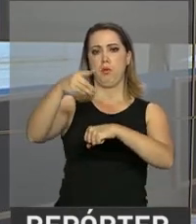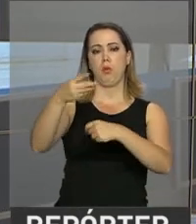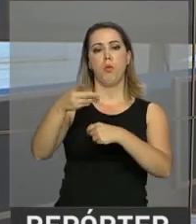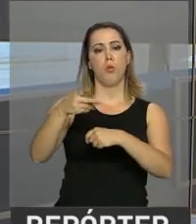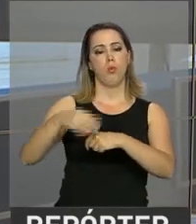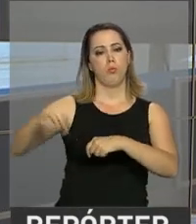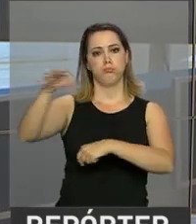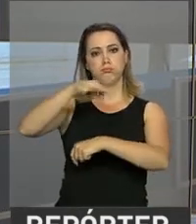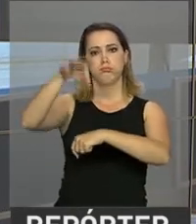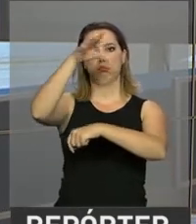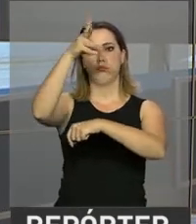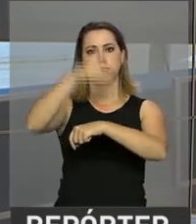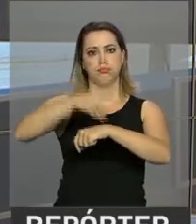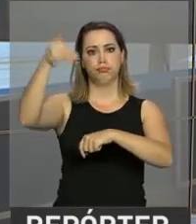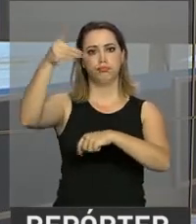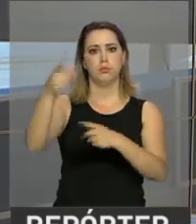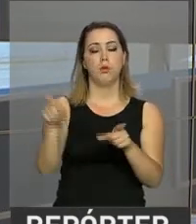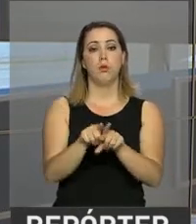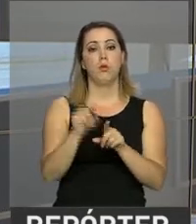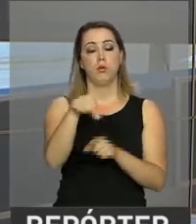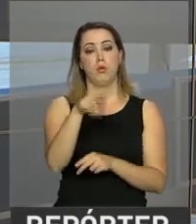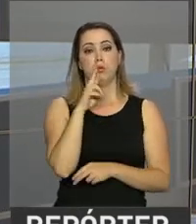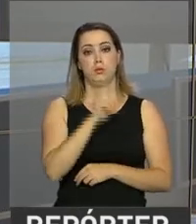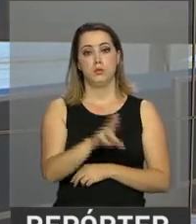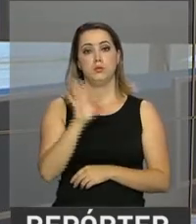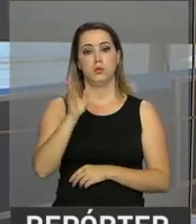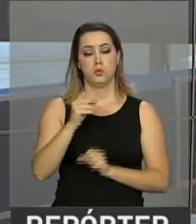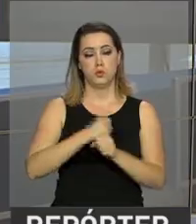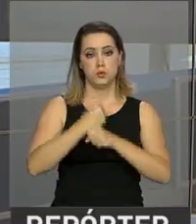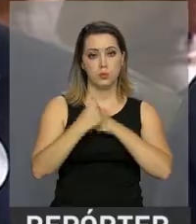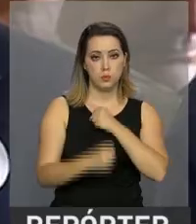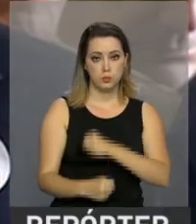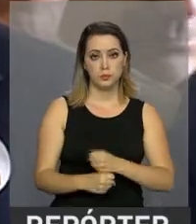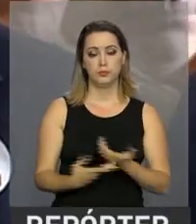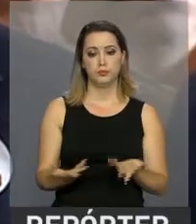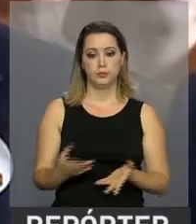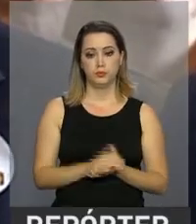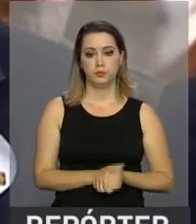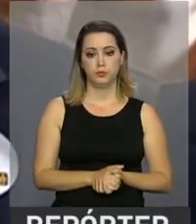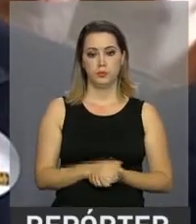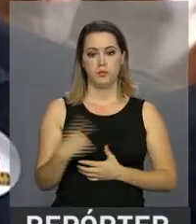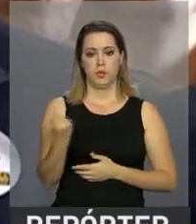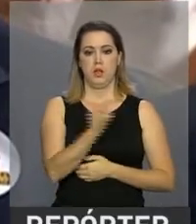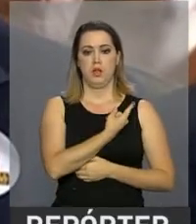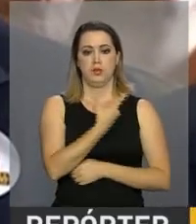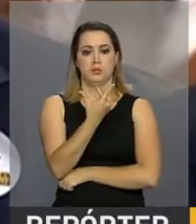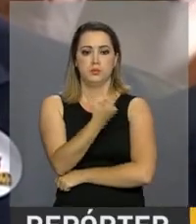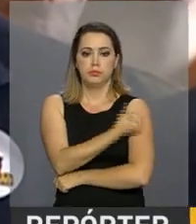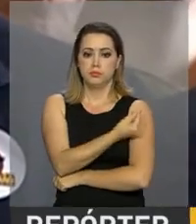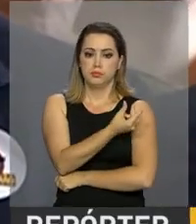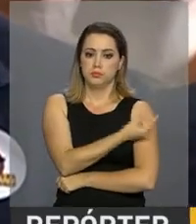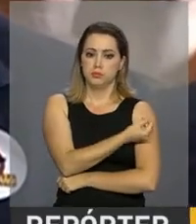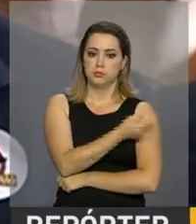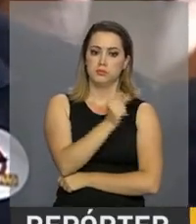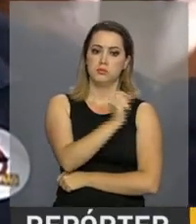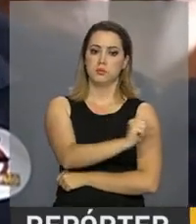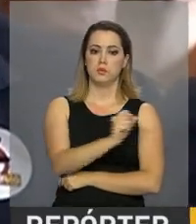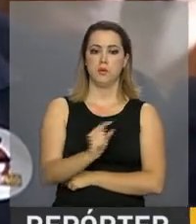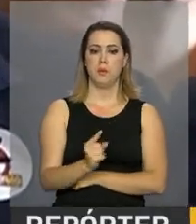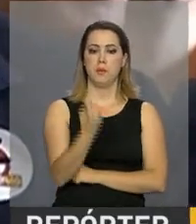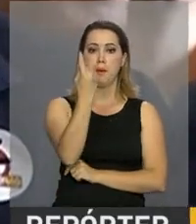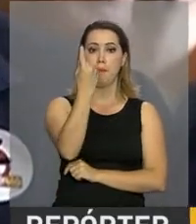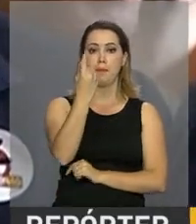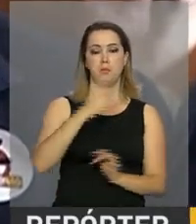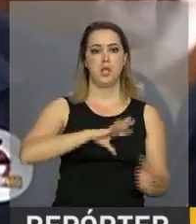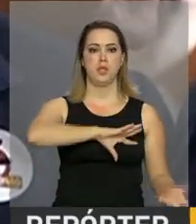os resultados finais dos testes devem sair no próximo ano. A nossa vacina da dengue, a primeira